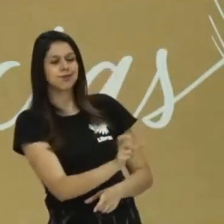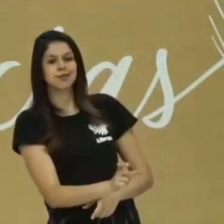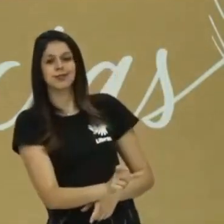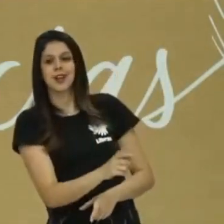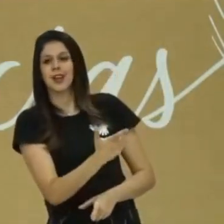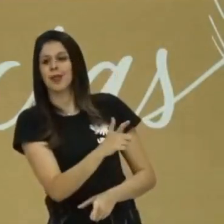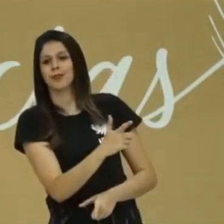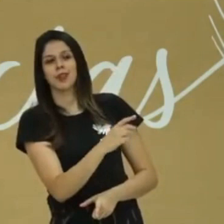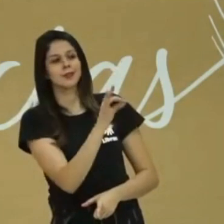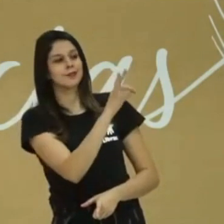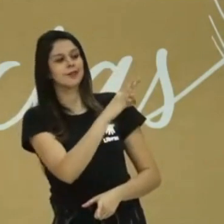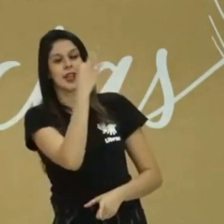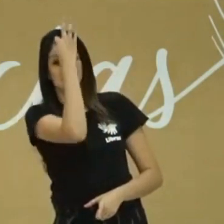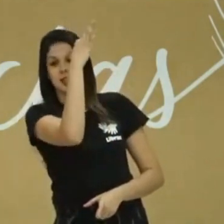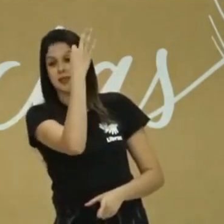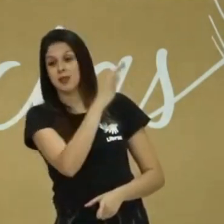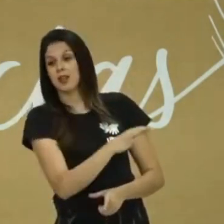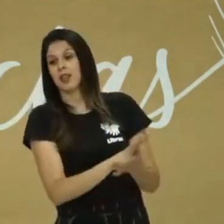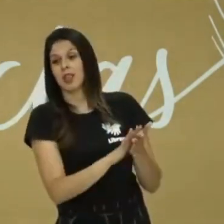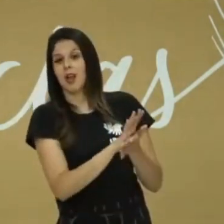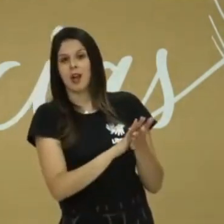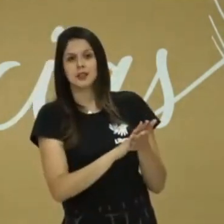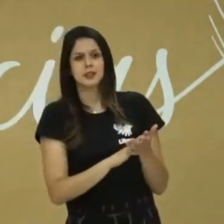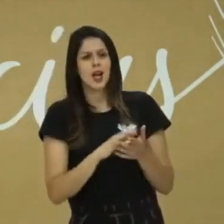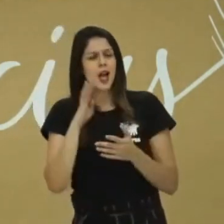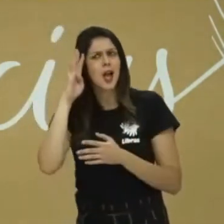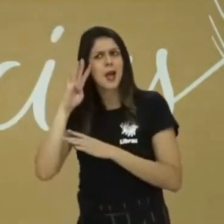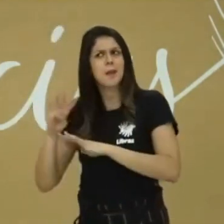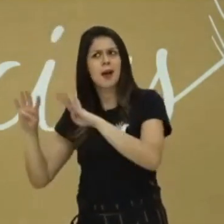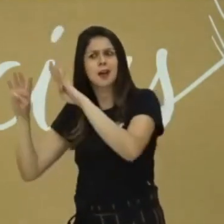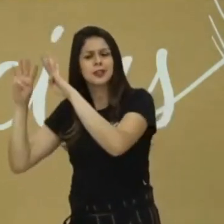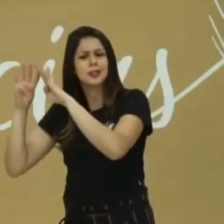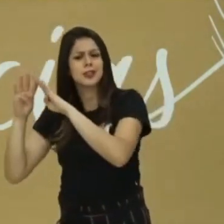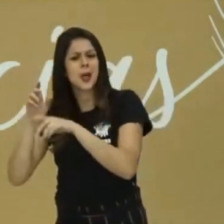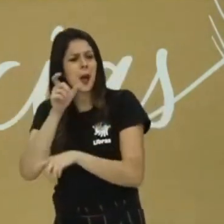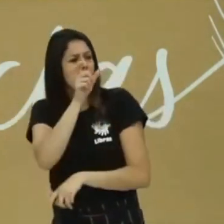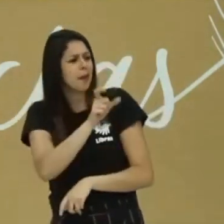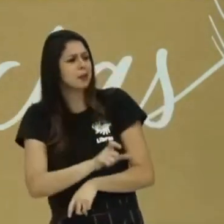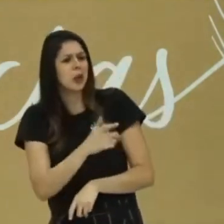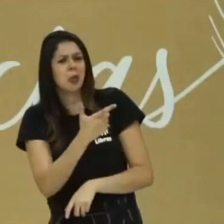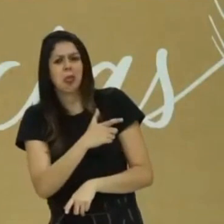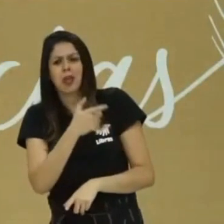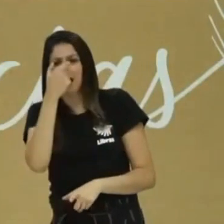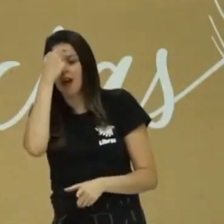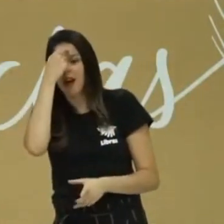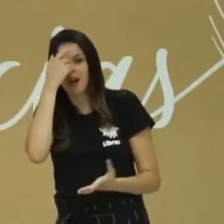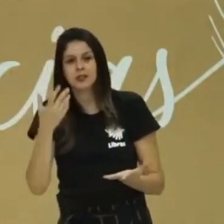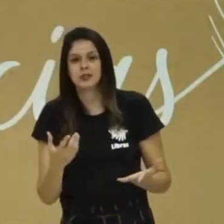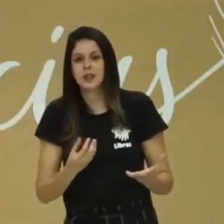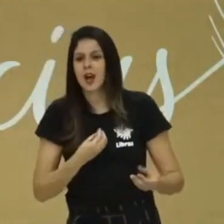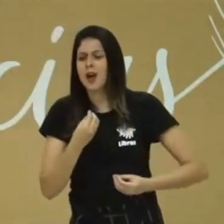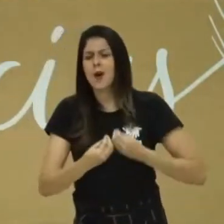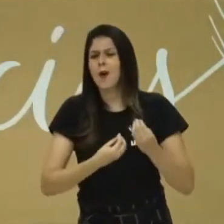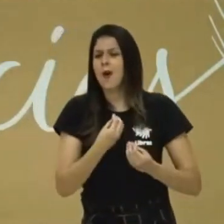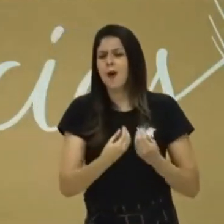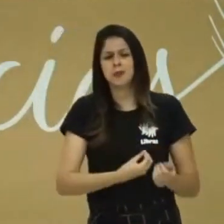desprovidos de espírito imagina alguém desprovido de consciência E como